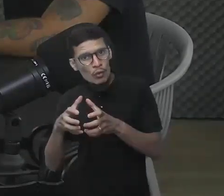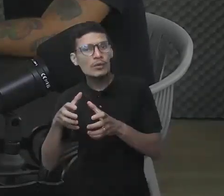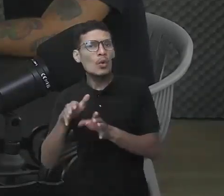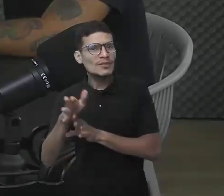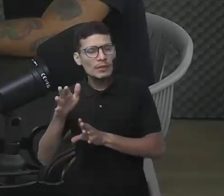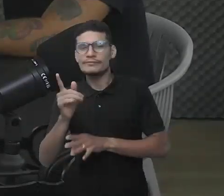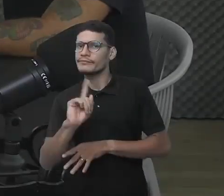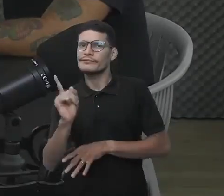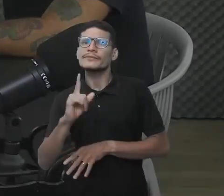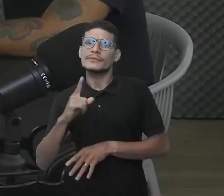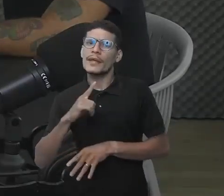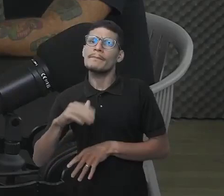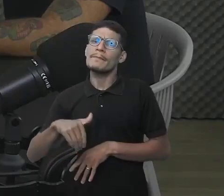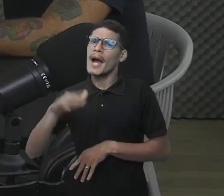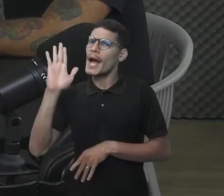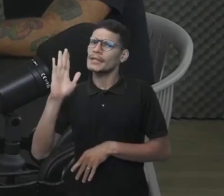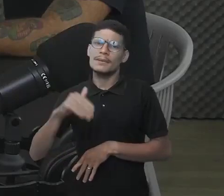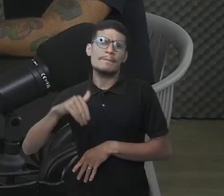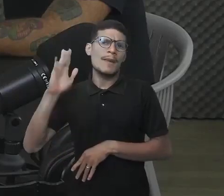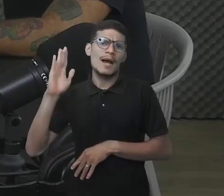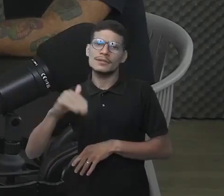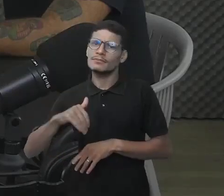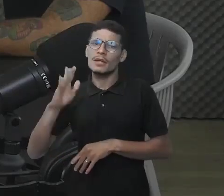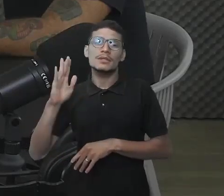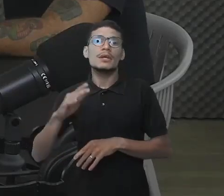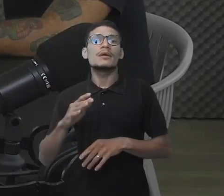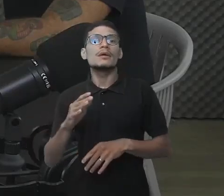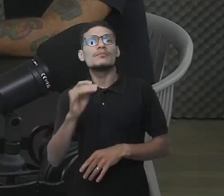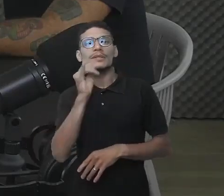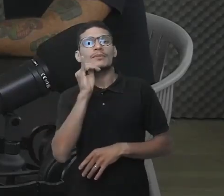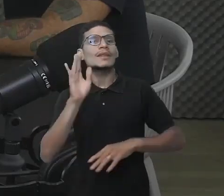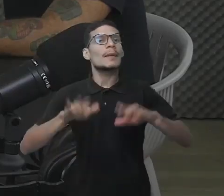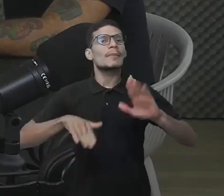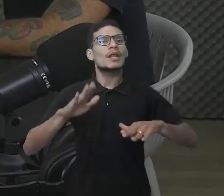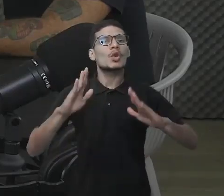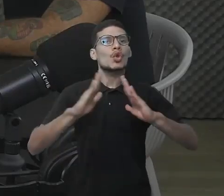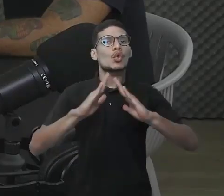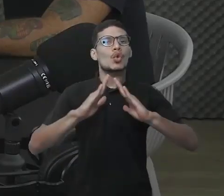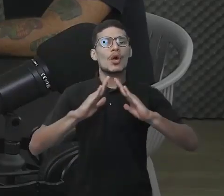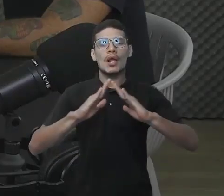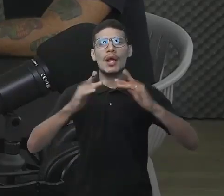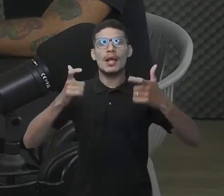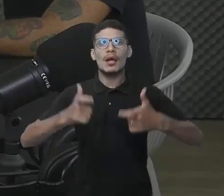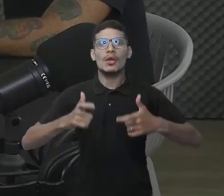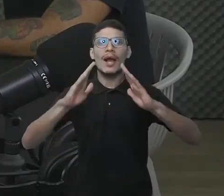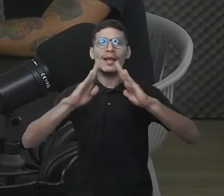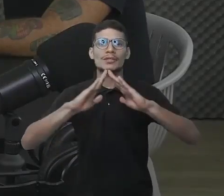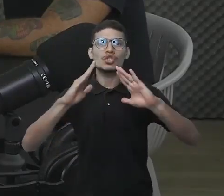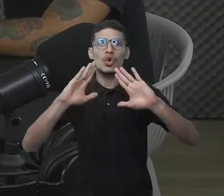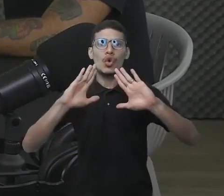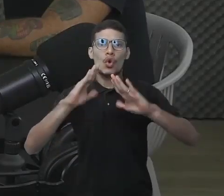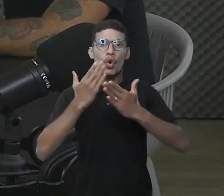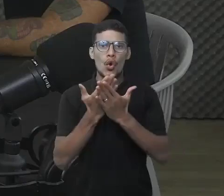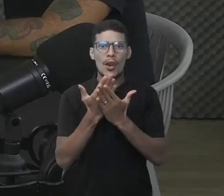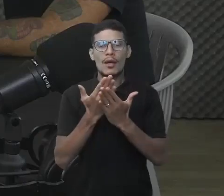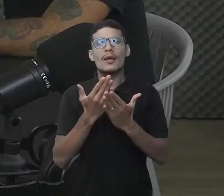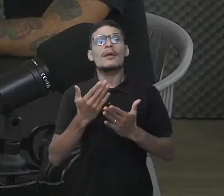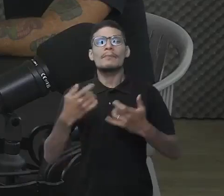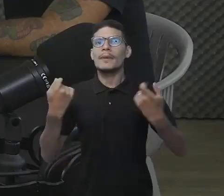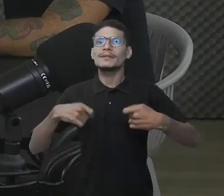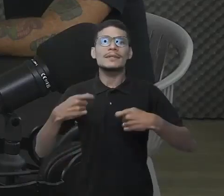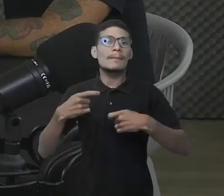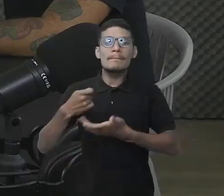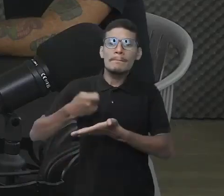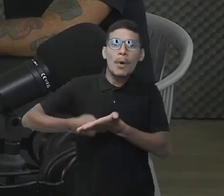conselho tutelar, a depender de onde a creche, a escola se localiza, ela vai buscar o conselho tutelar. A escola é